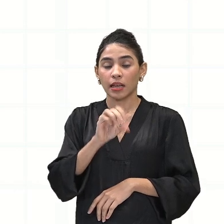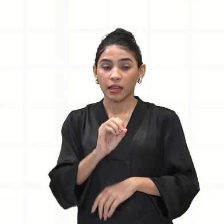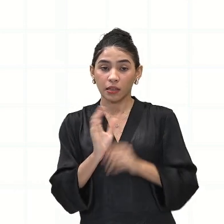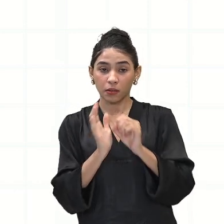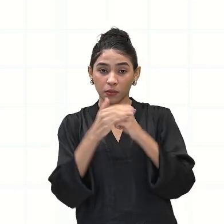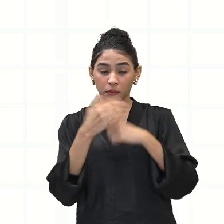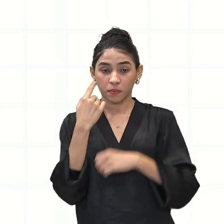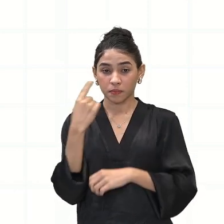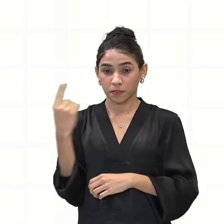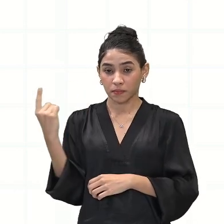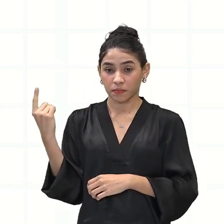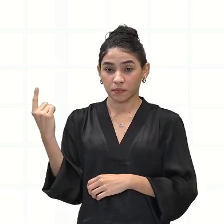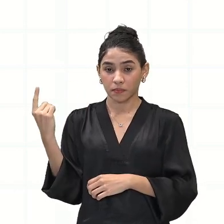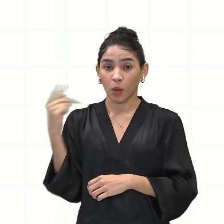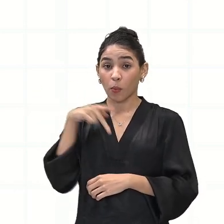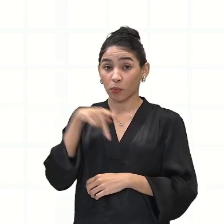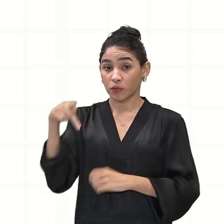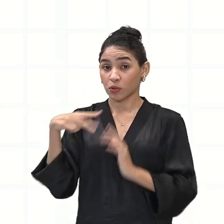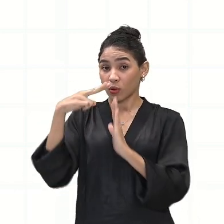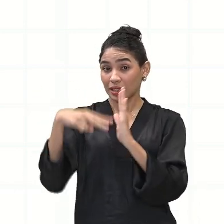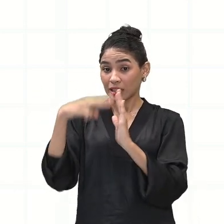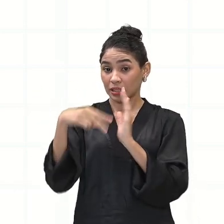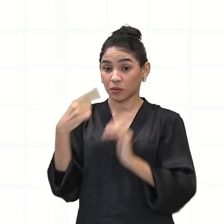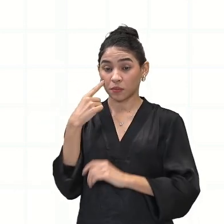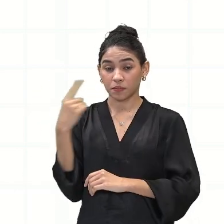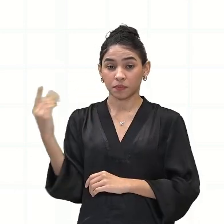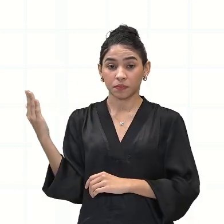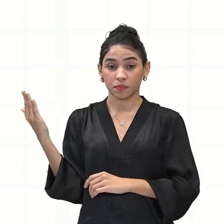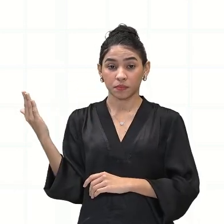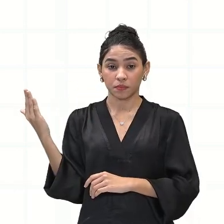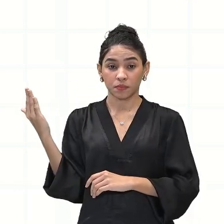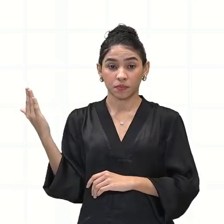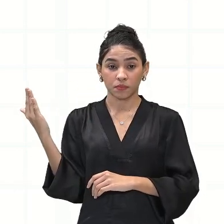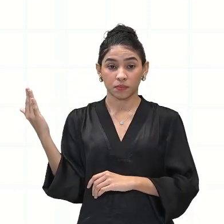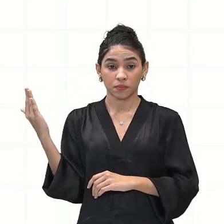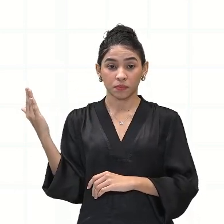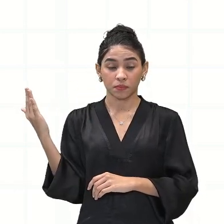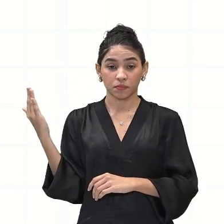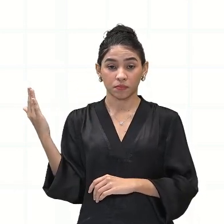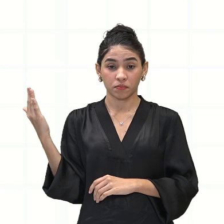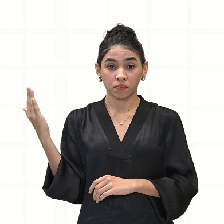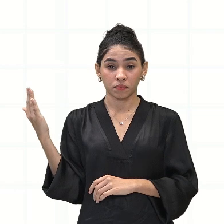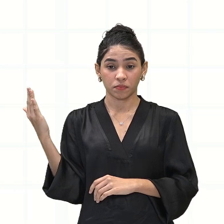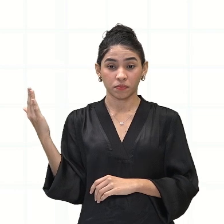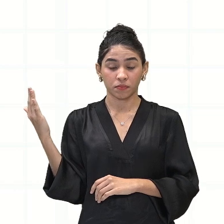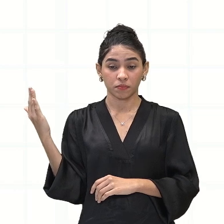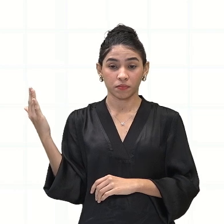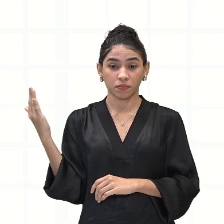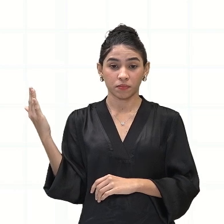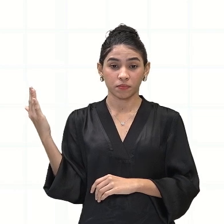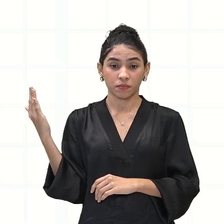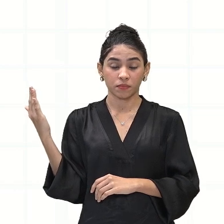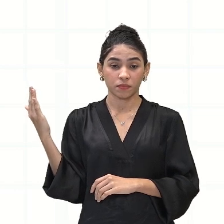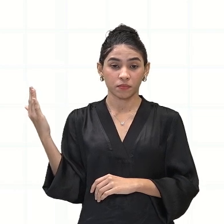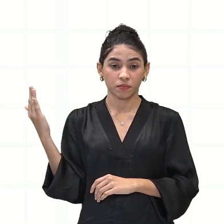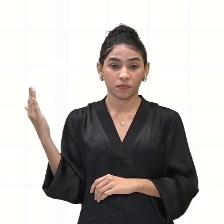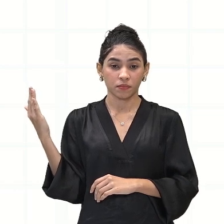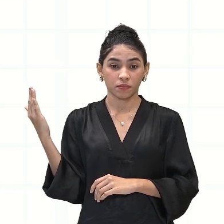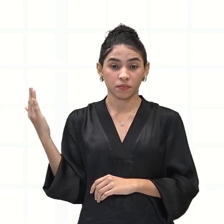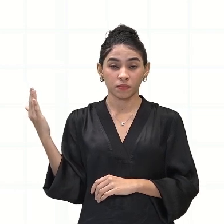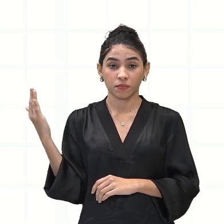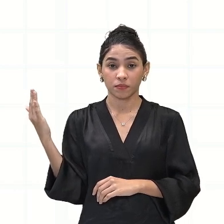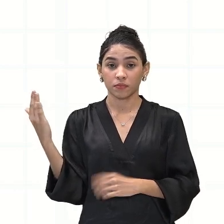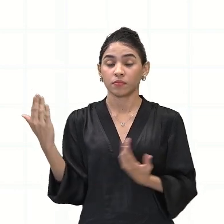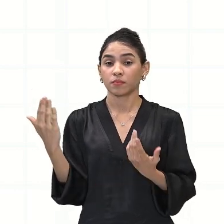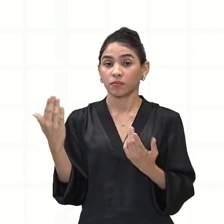Andorinha no fio escutou um segredo. Foi à torre da igreja, cochichou com o sino. É uma